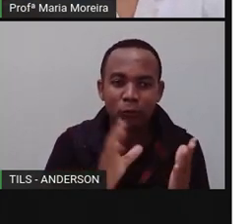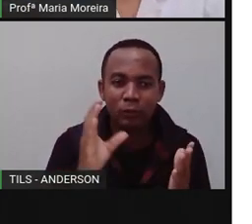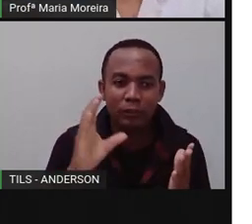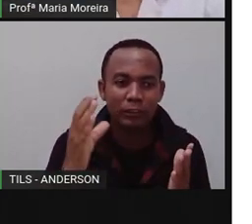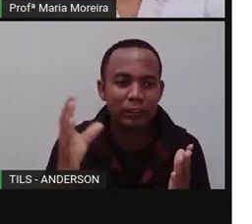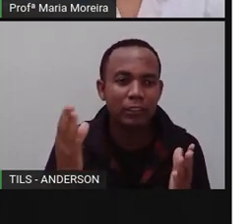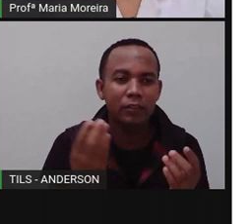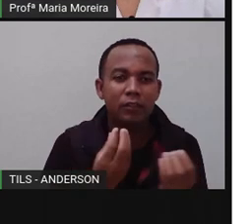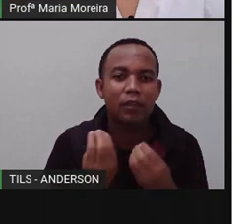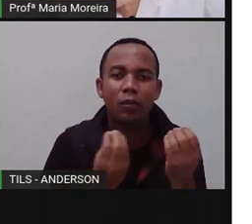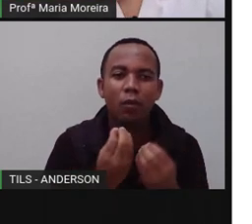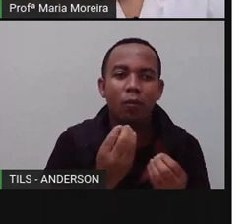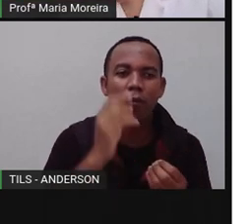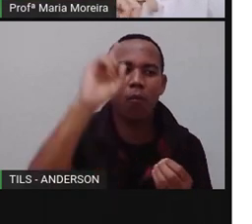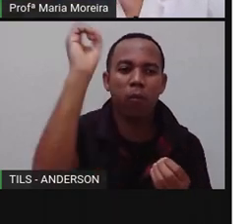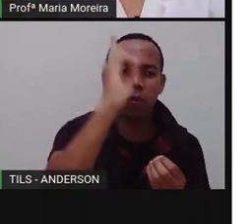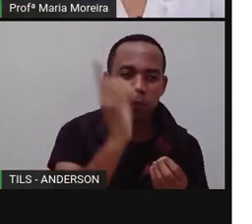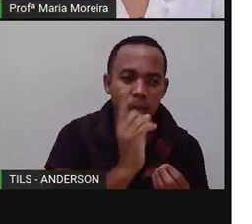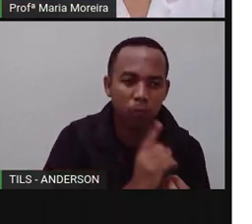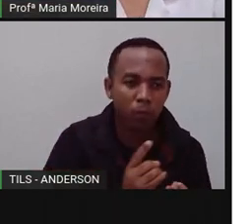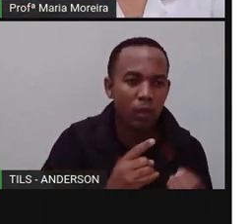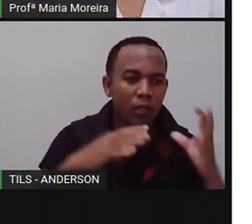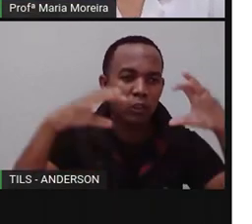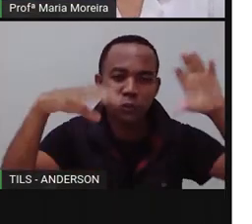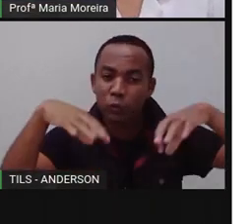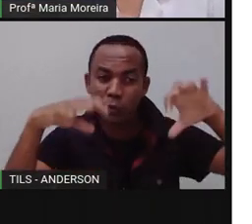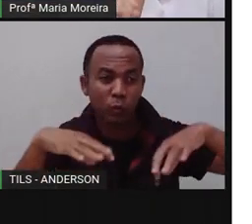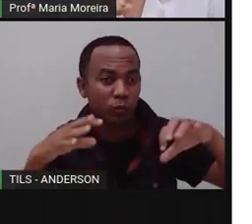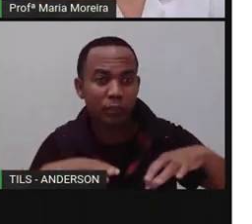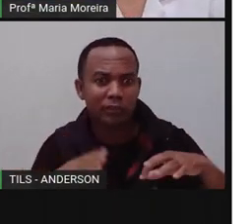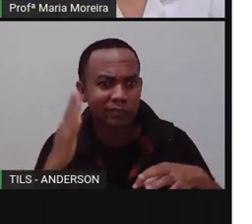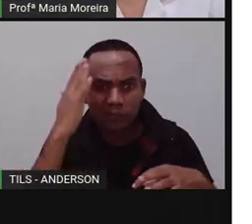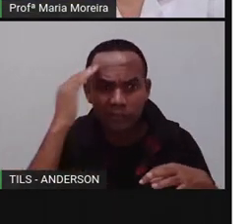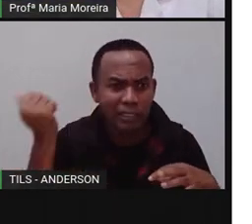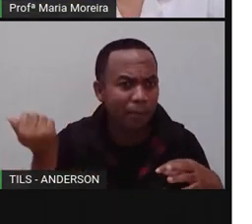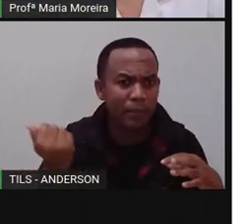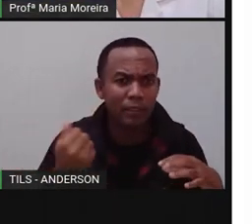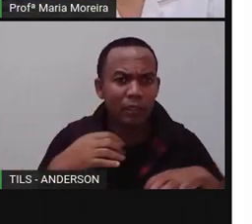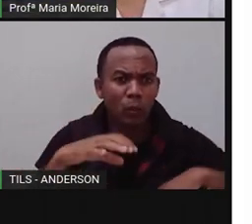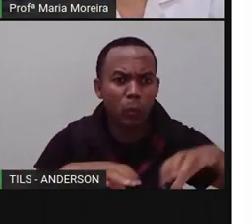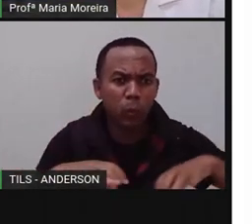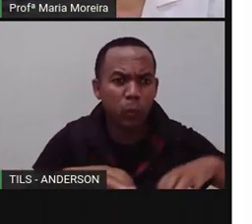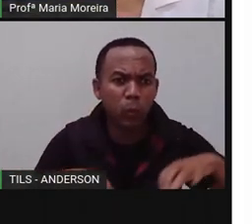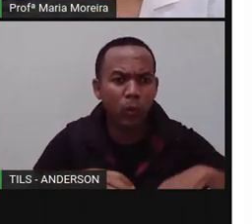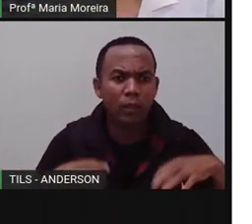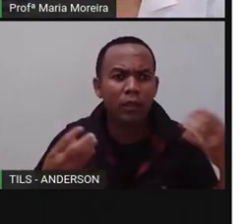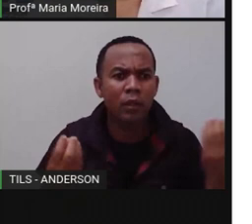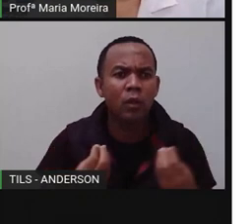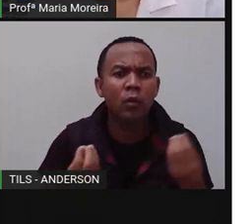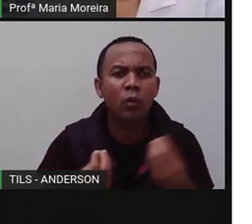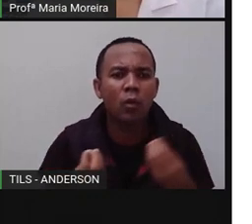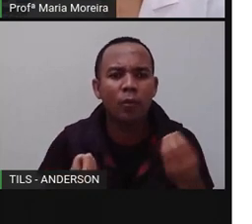natureza, trovão, né? Tempestades, terremotos, com o quê?